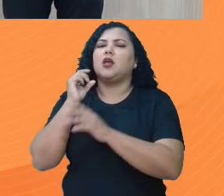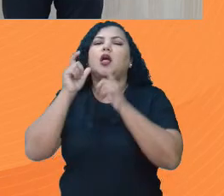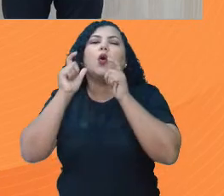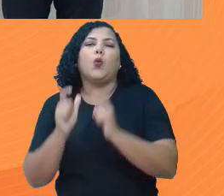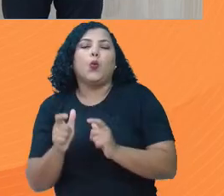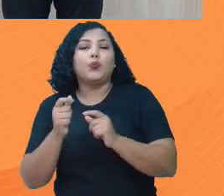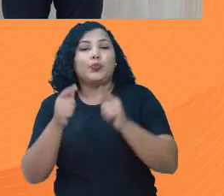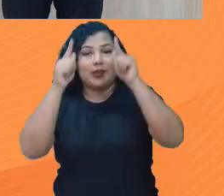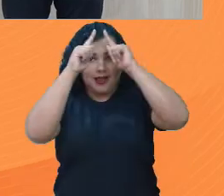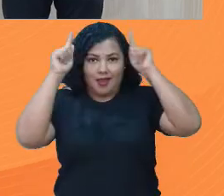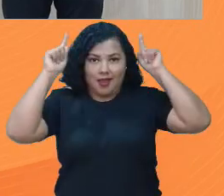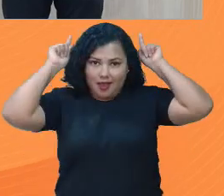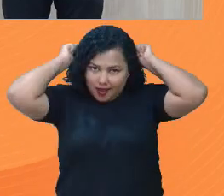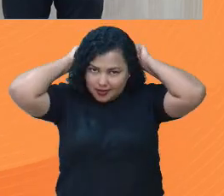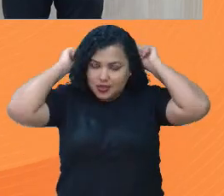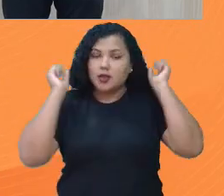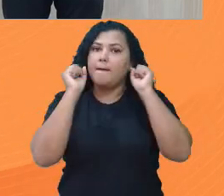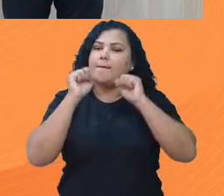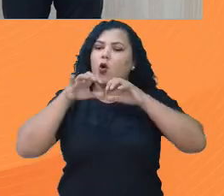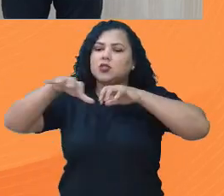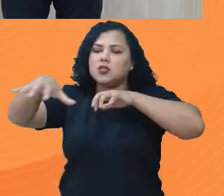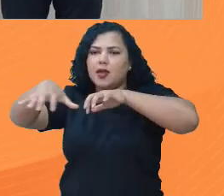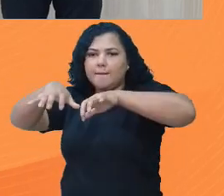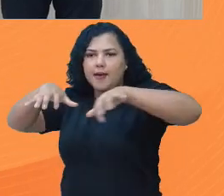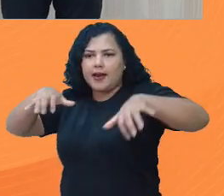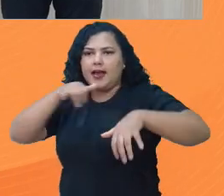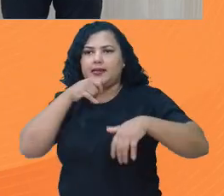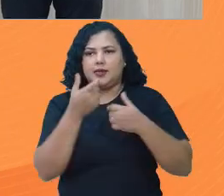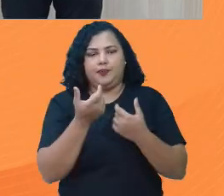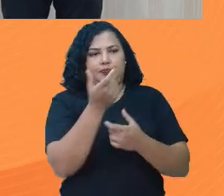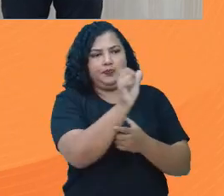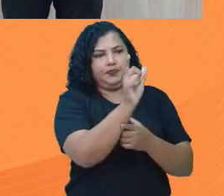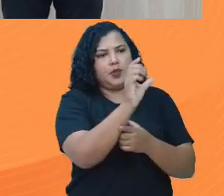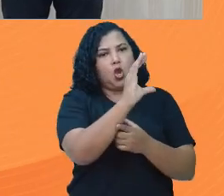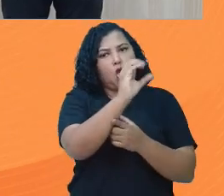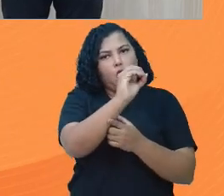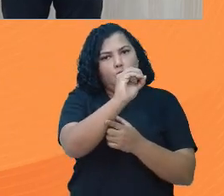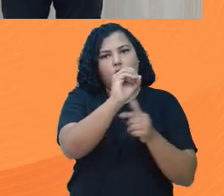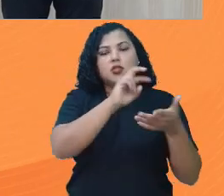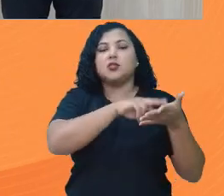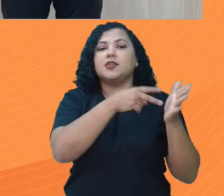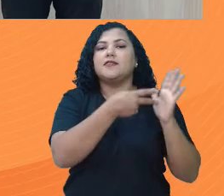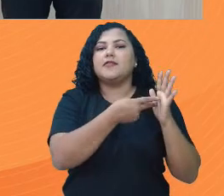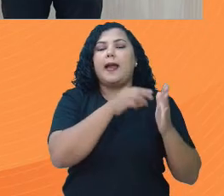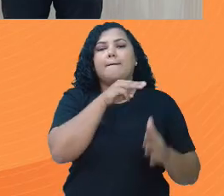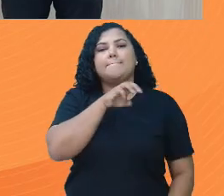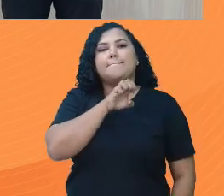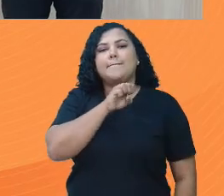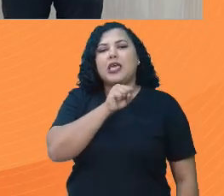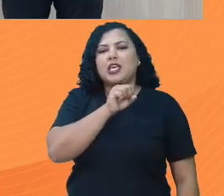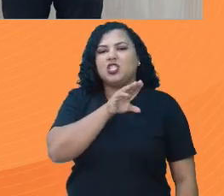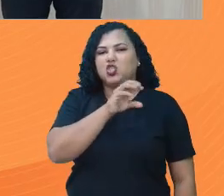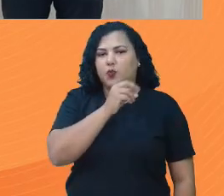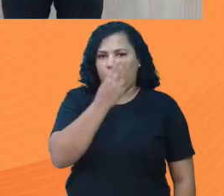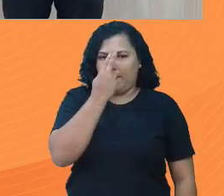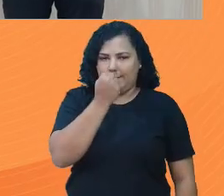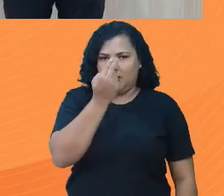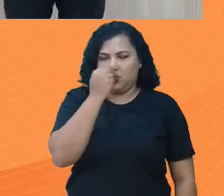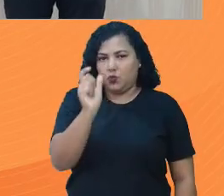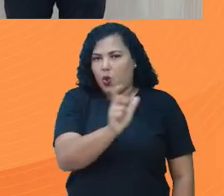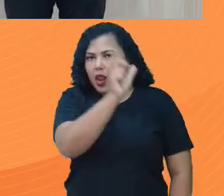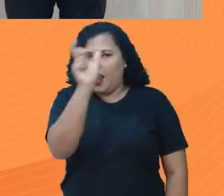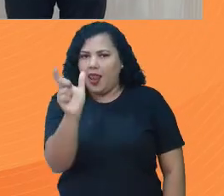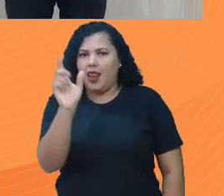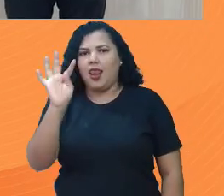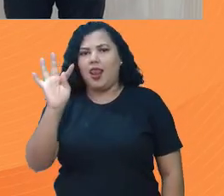você pode separar, tá? Esse prefixo co significa mesmo ou mesma, tá?